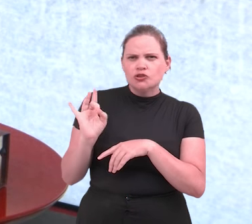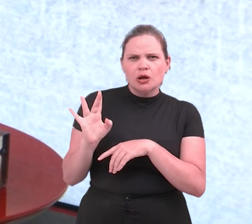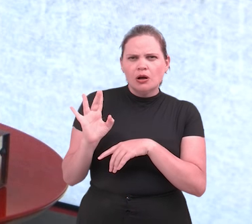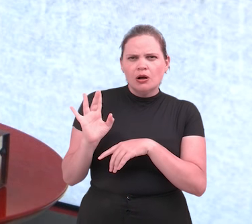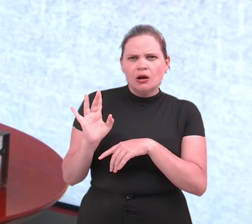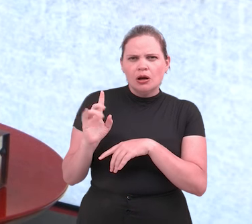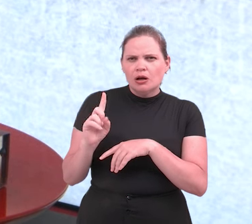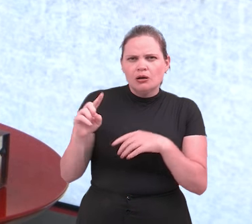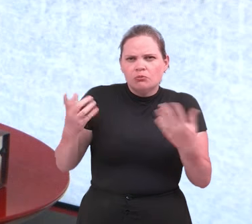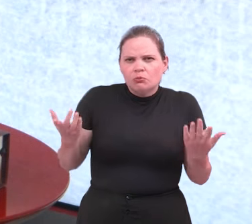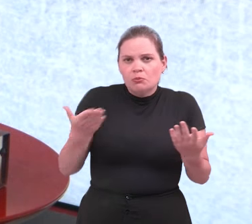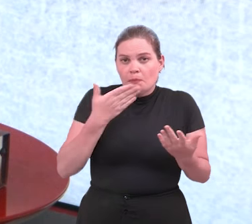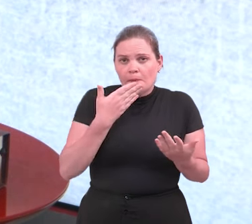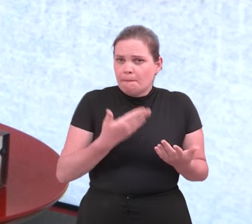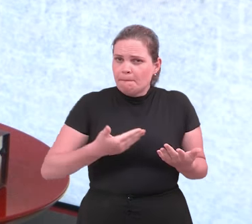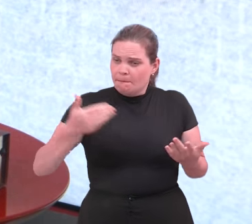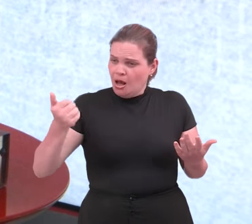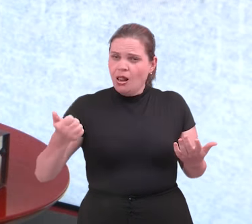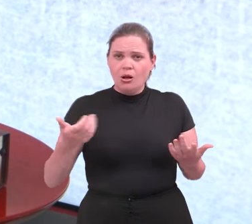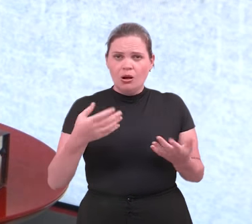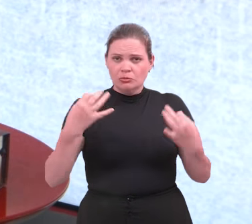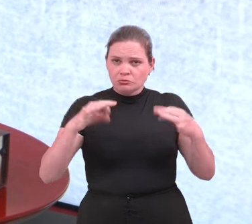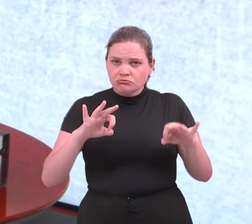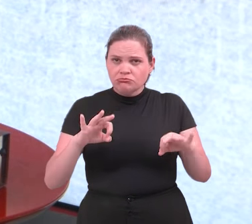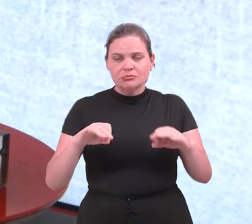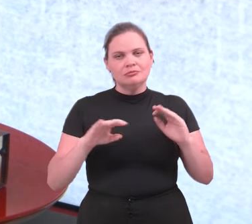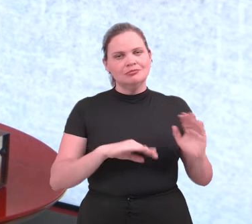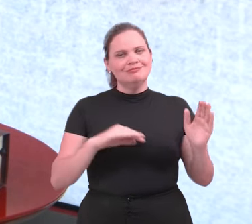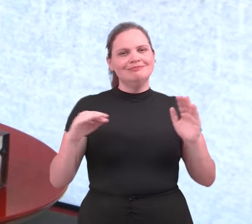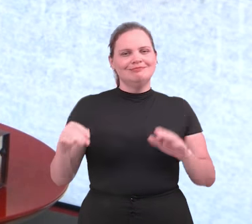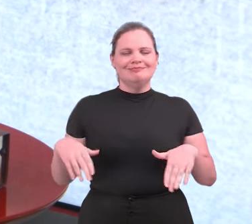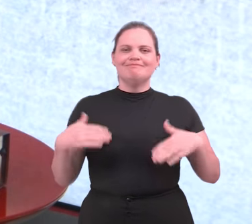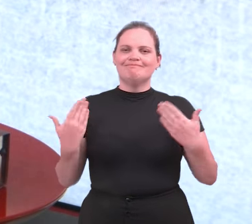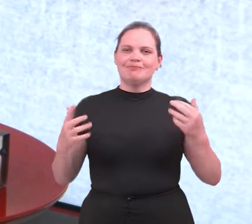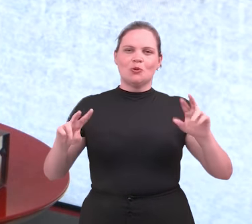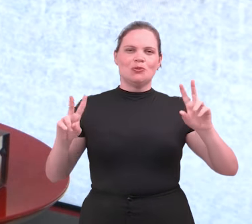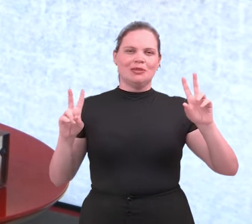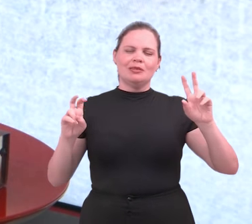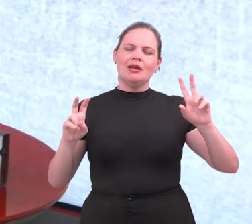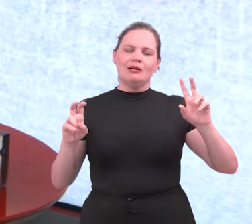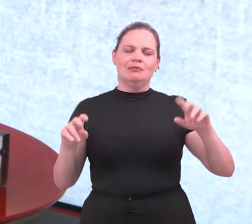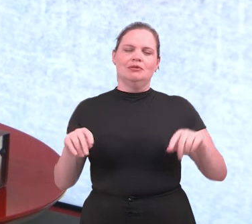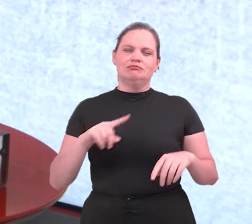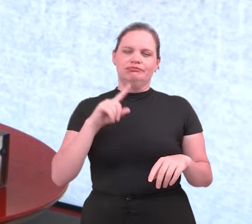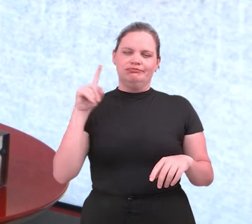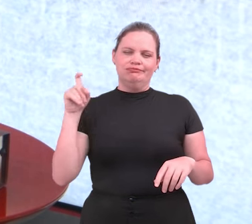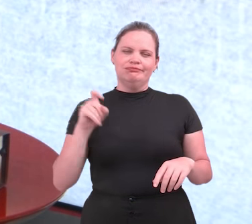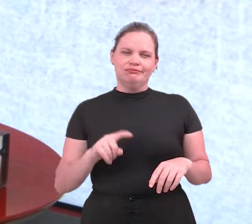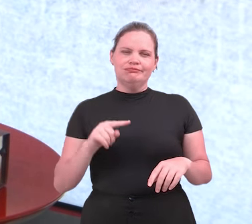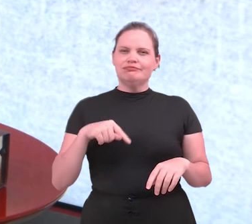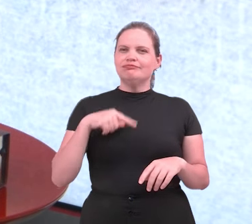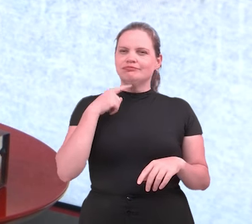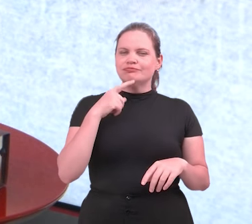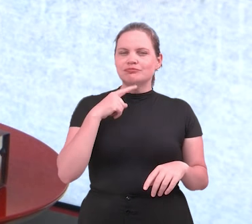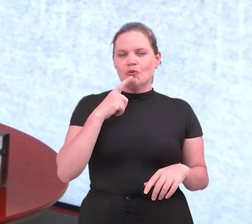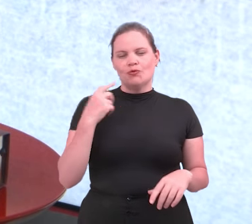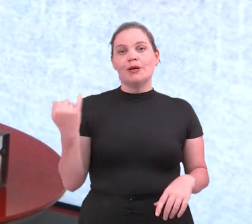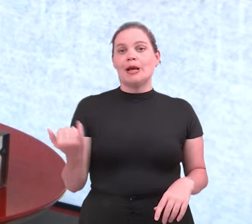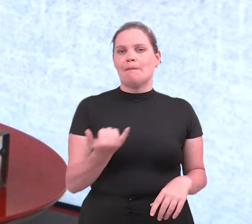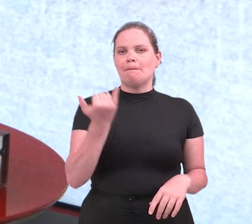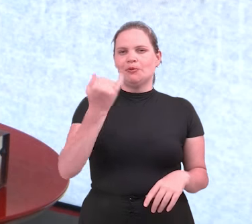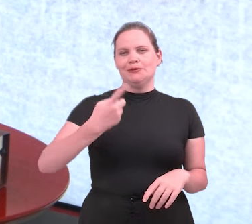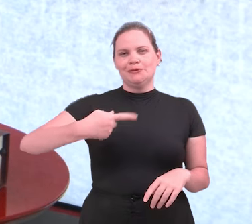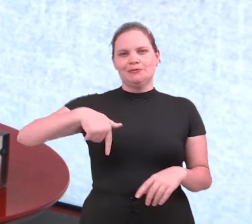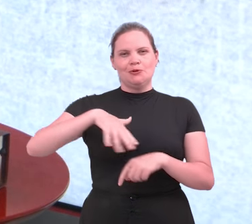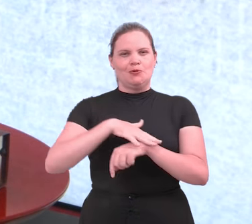para todos? Então, estamos diante de mais um tema assim, muito importante para nós discutirmos